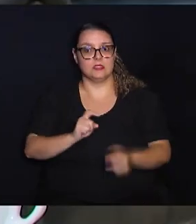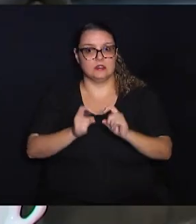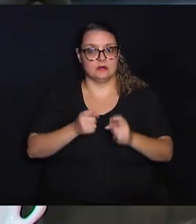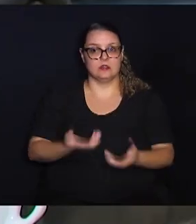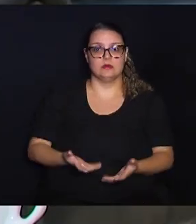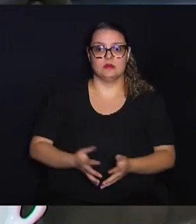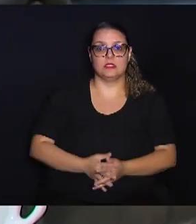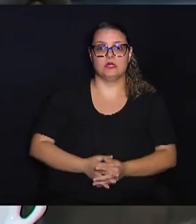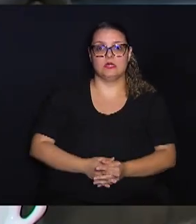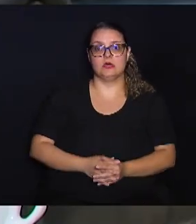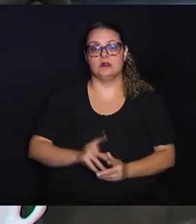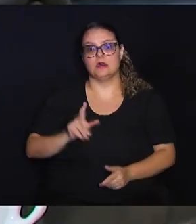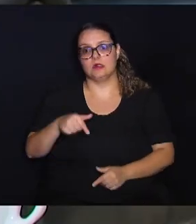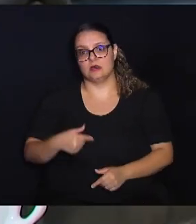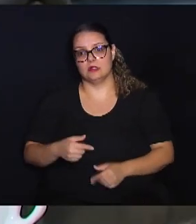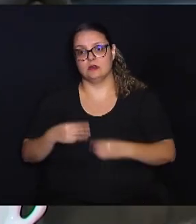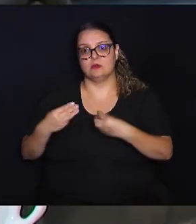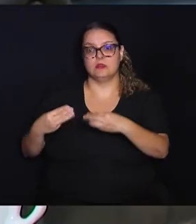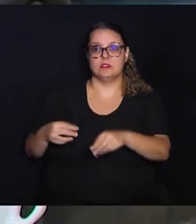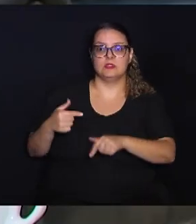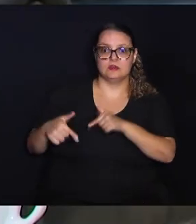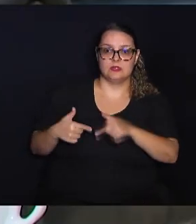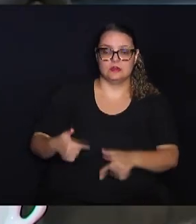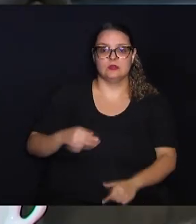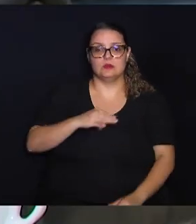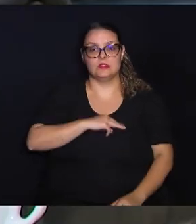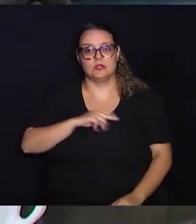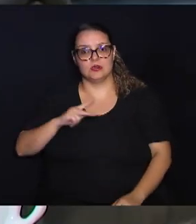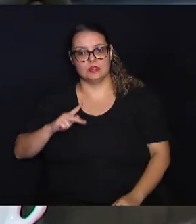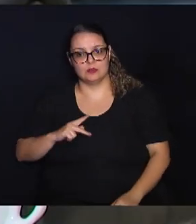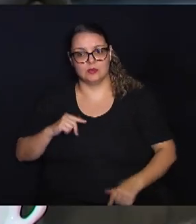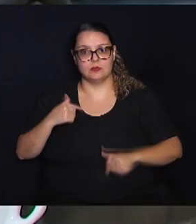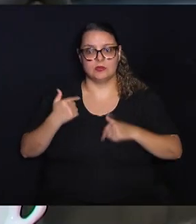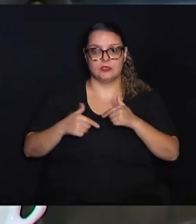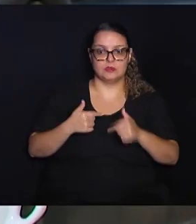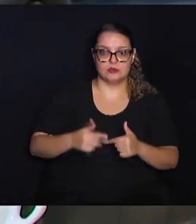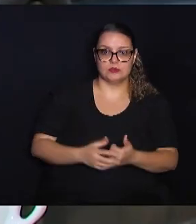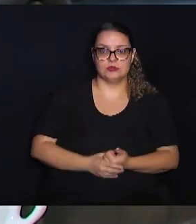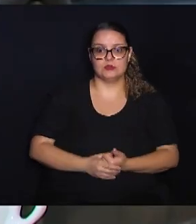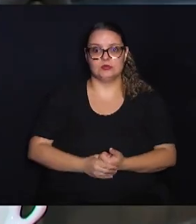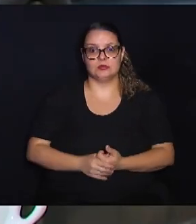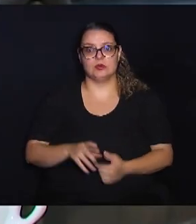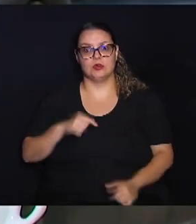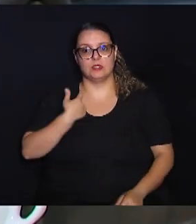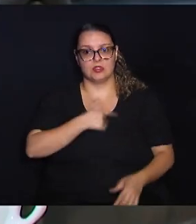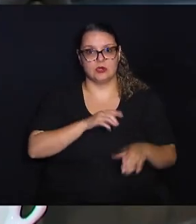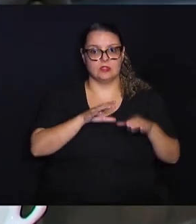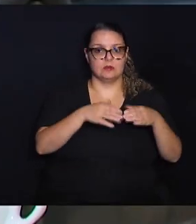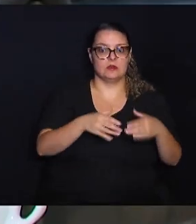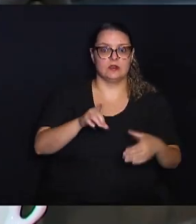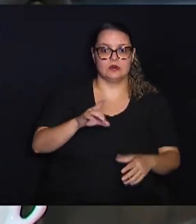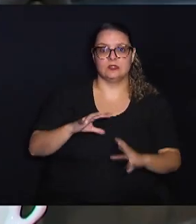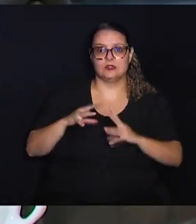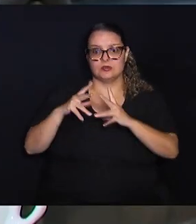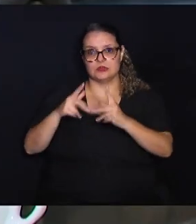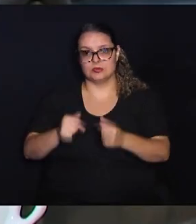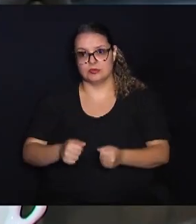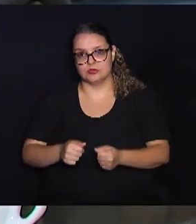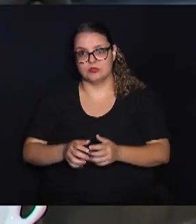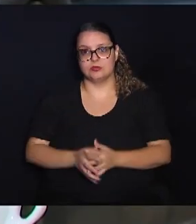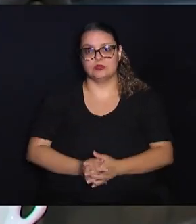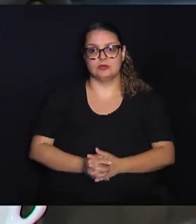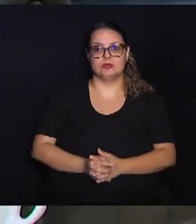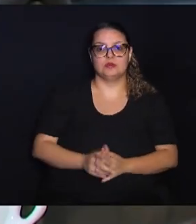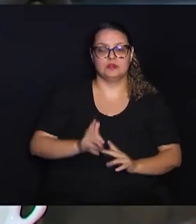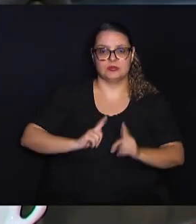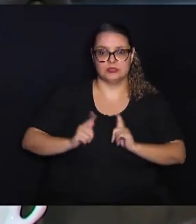do Ministério do Trabalho, do Ministério Público do Trabalho, estava a nossa equipe, né, da diretoria geral, da gestão de